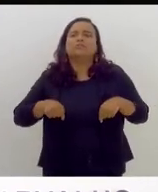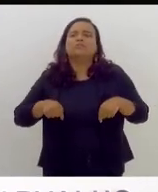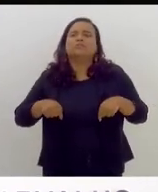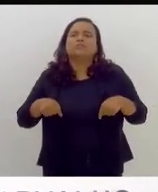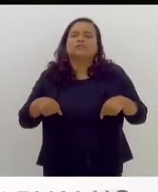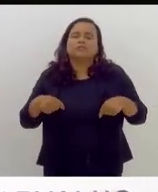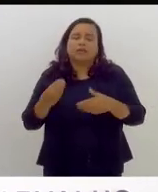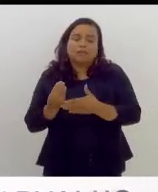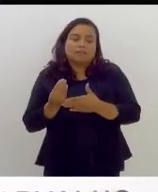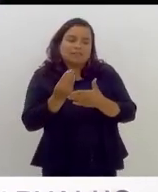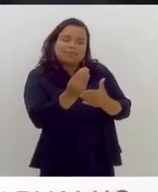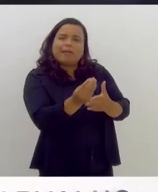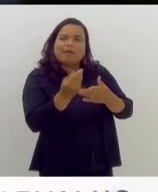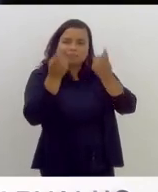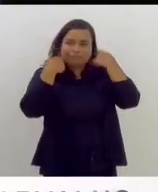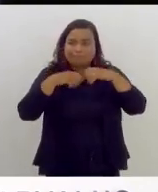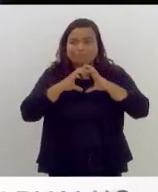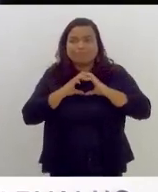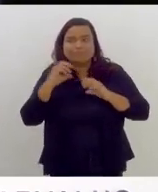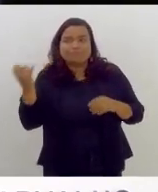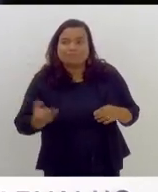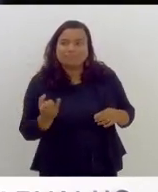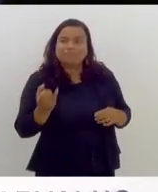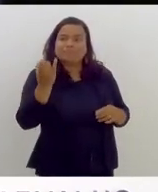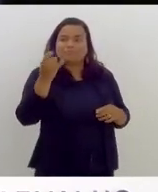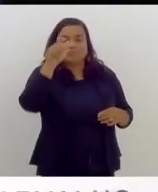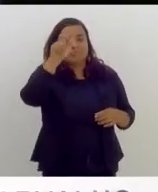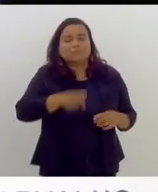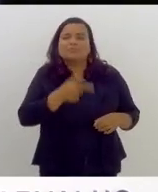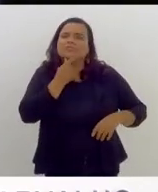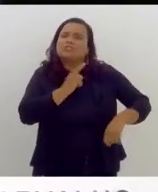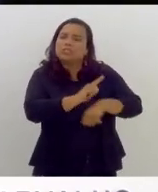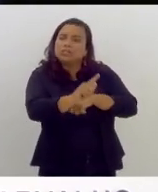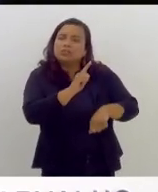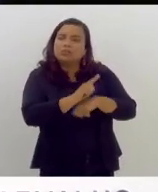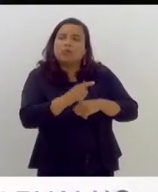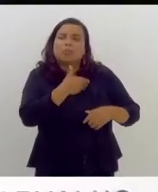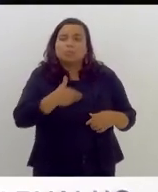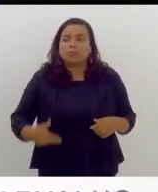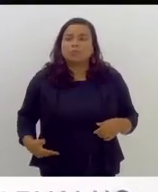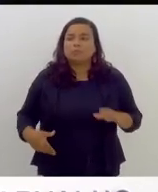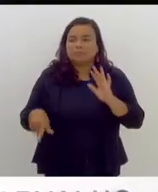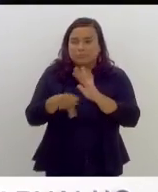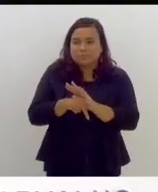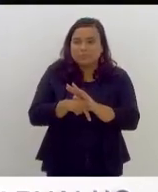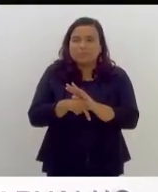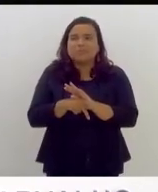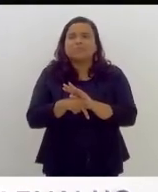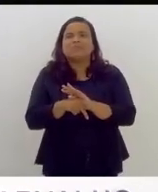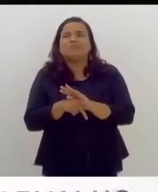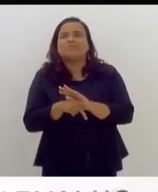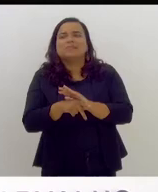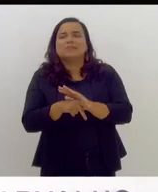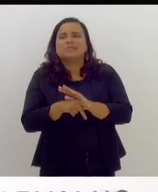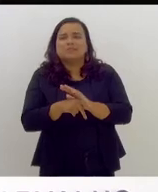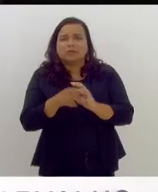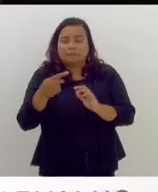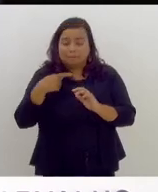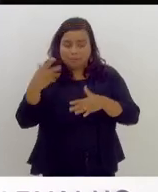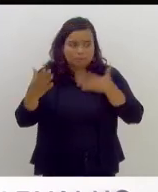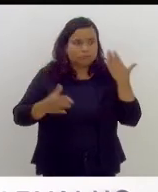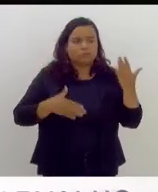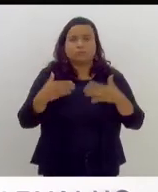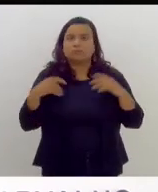uma medalha tão importante para um gestor público que a mim me surpreendeu,